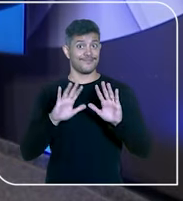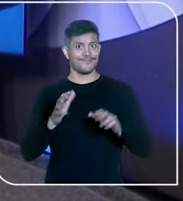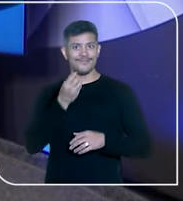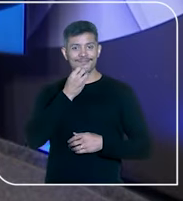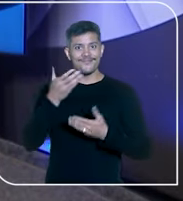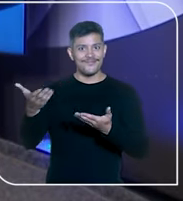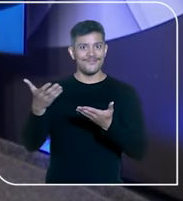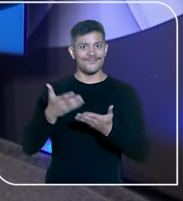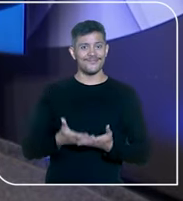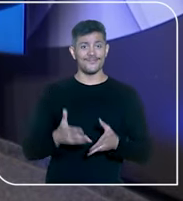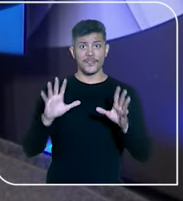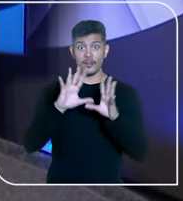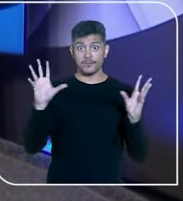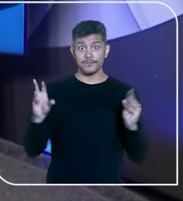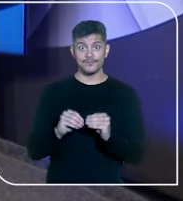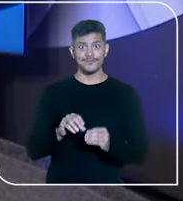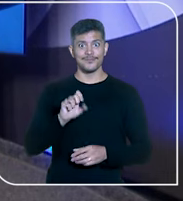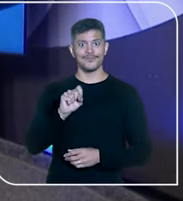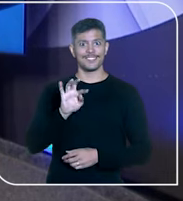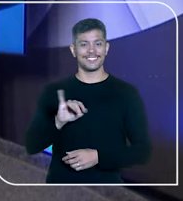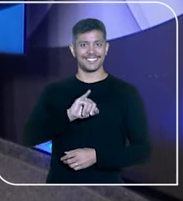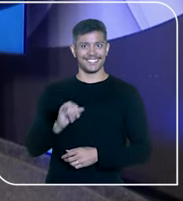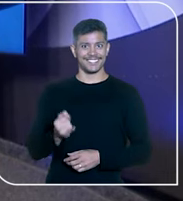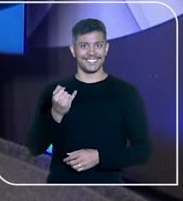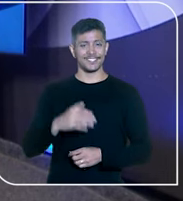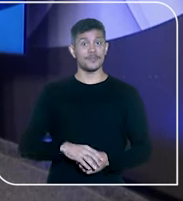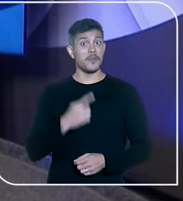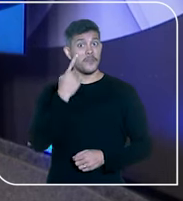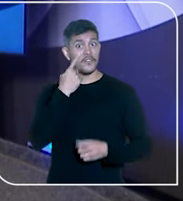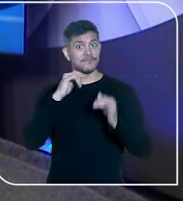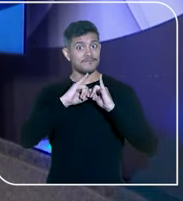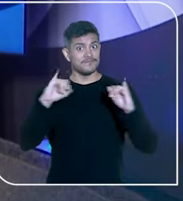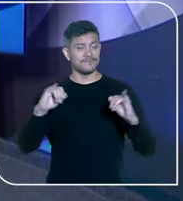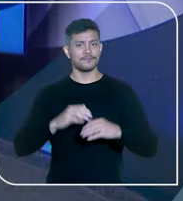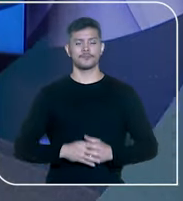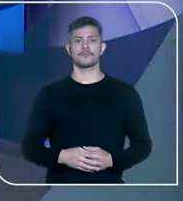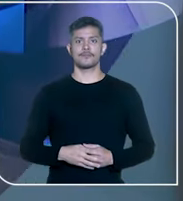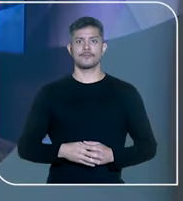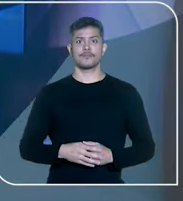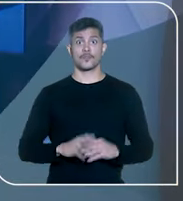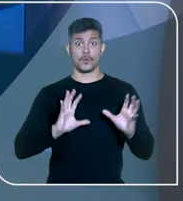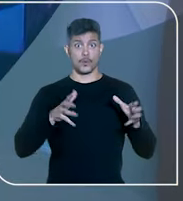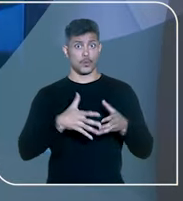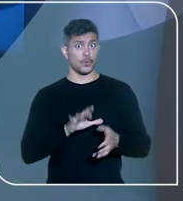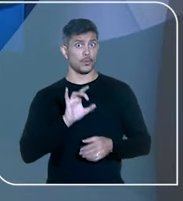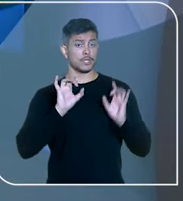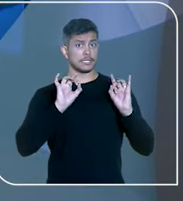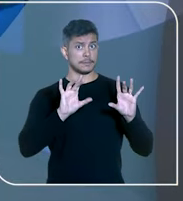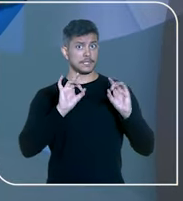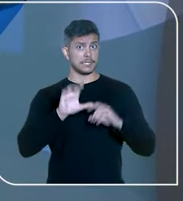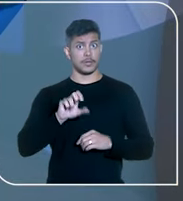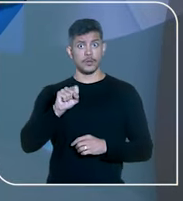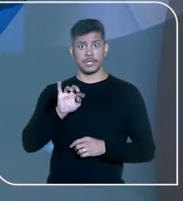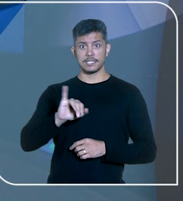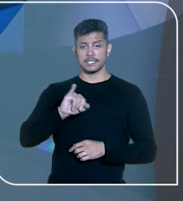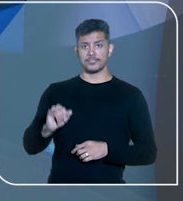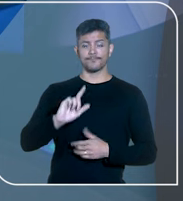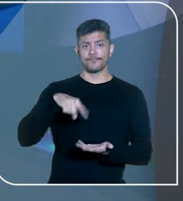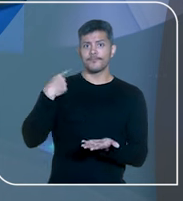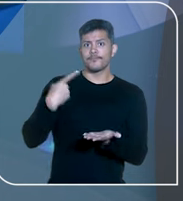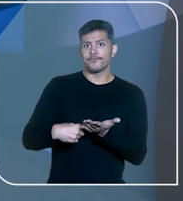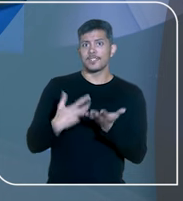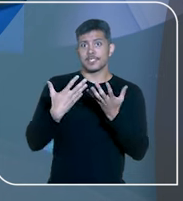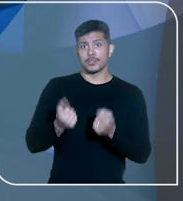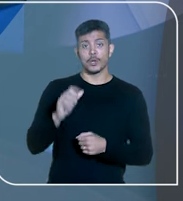Olá, seja bem-vindo ao Minuto STJ. Vamos aos destaques. A Corte Especial do STJ validou a sentença